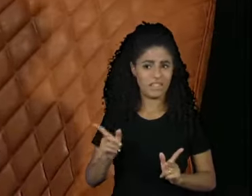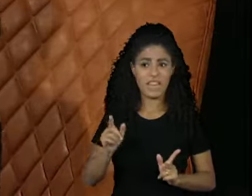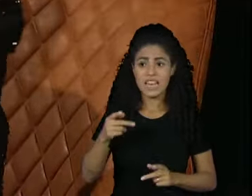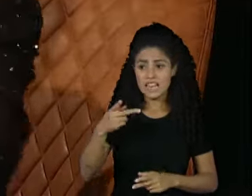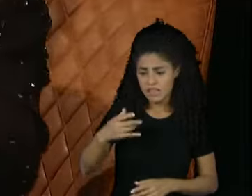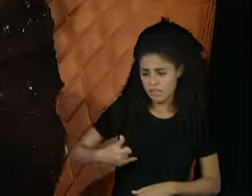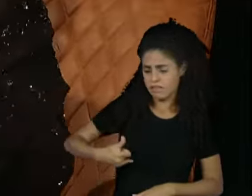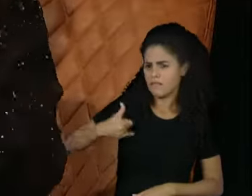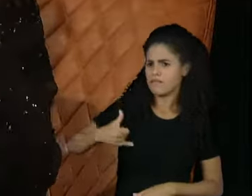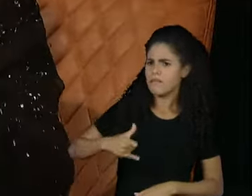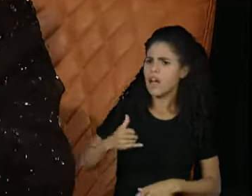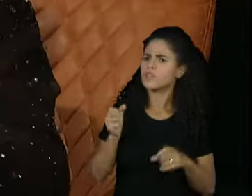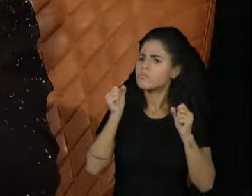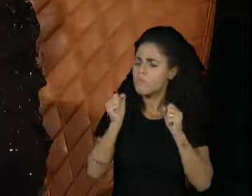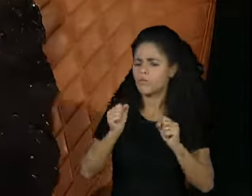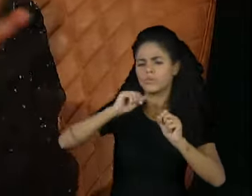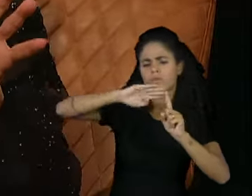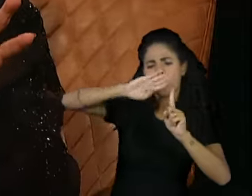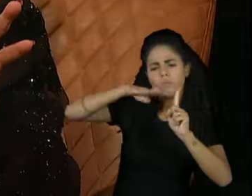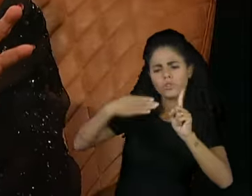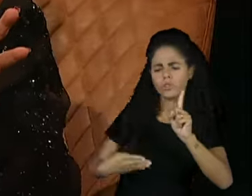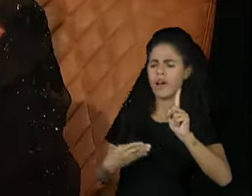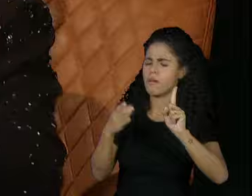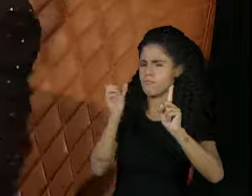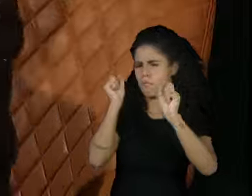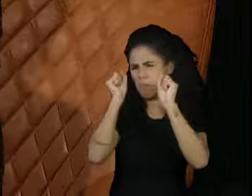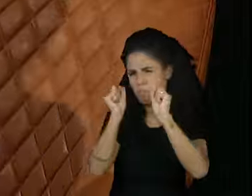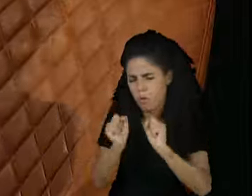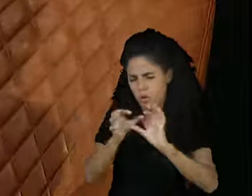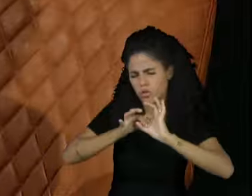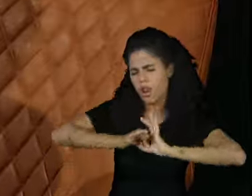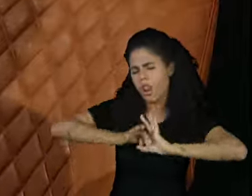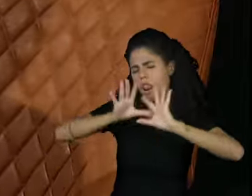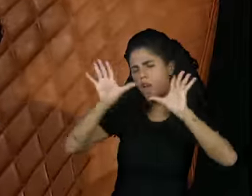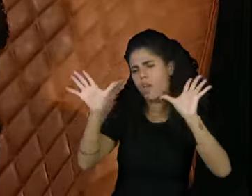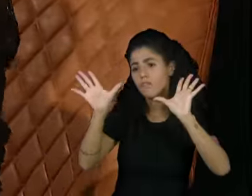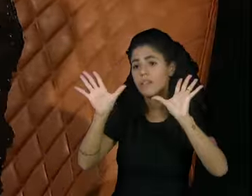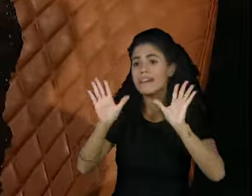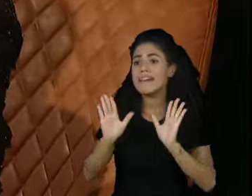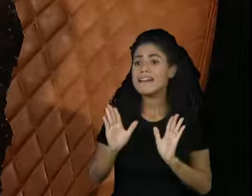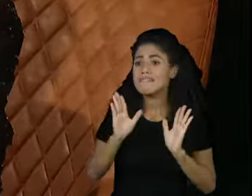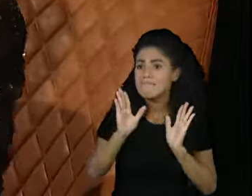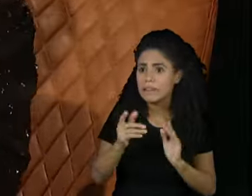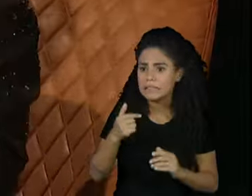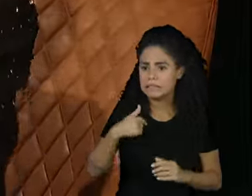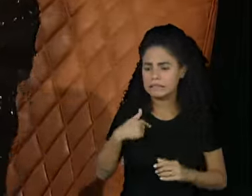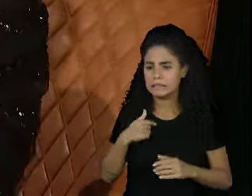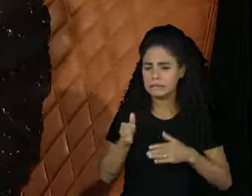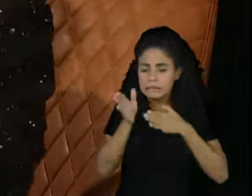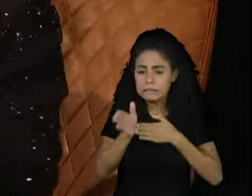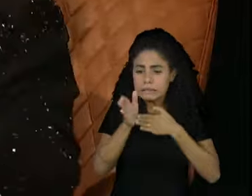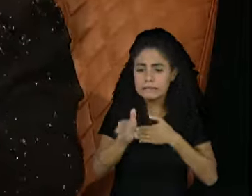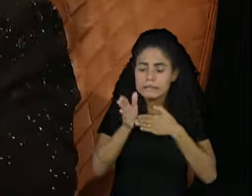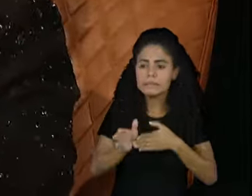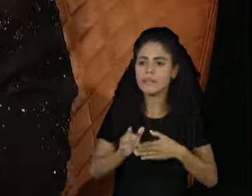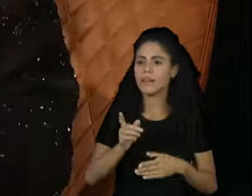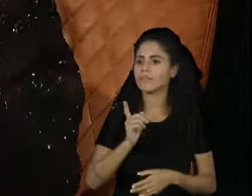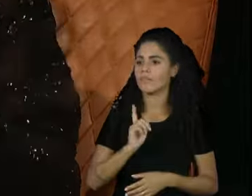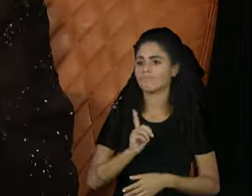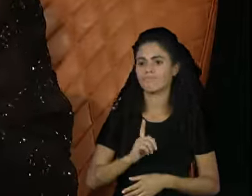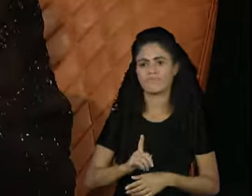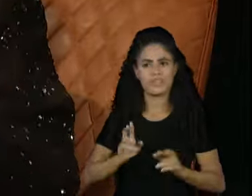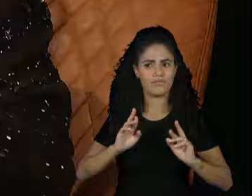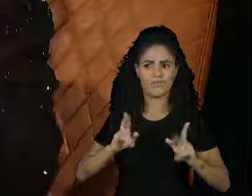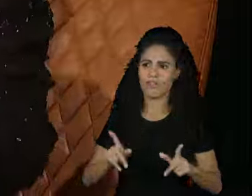daquela música, você pode fazer uma homenagem, isso é diferente, né? Uma homenagem àquela cantora, àquela música, é uma homenagem. Agora, o